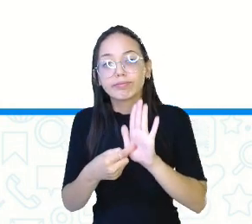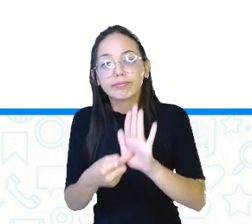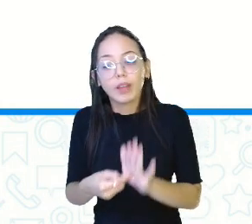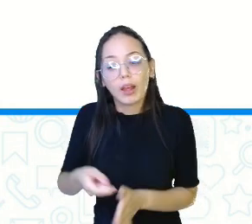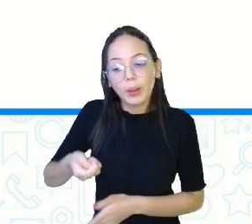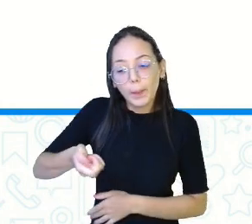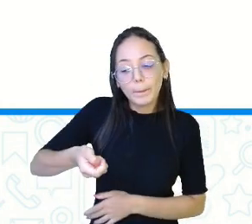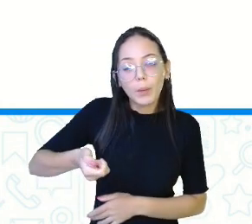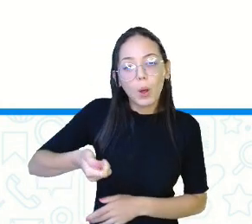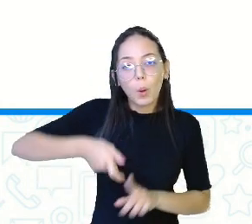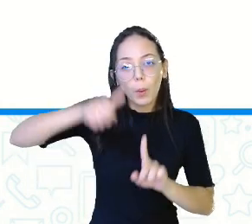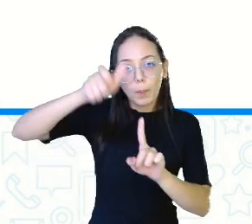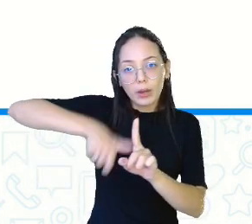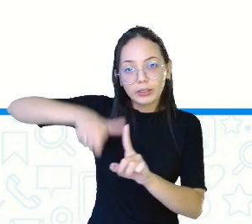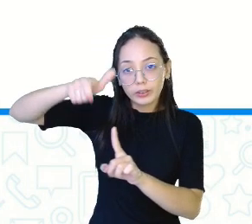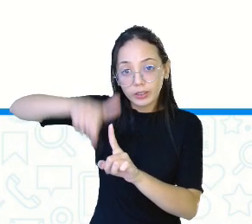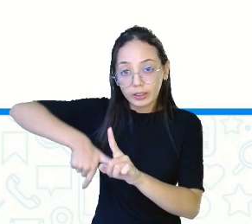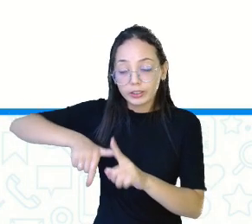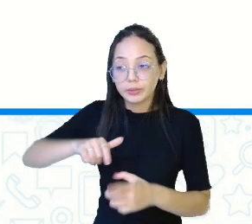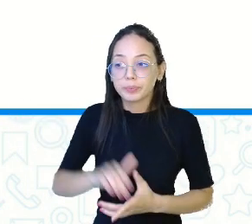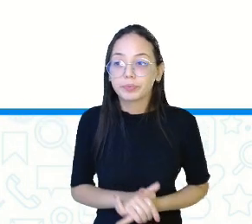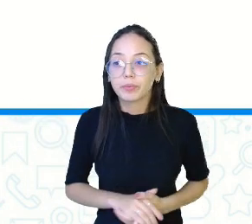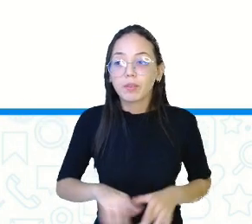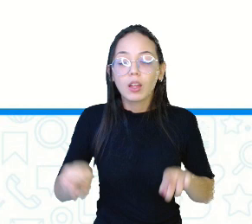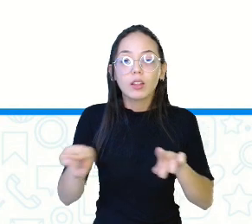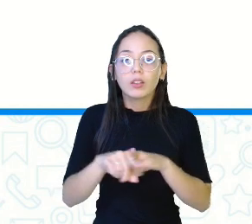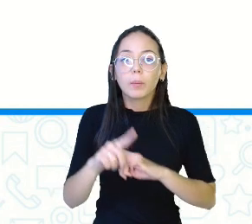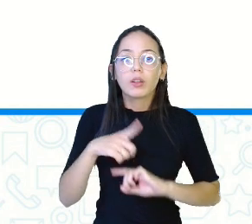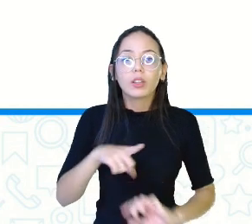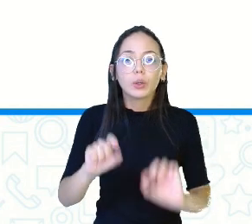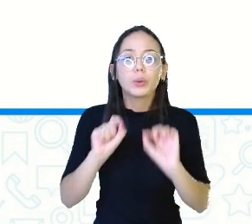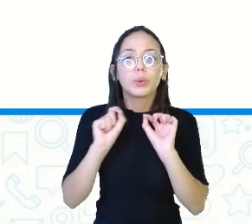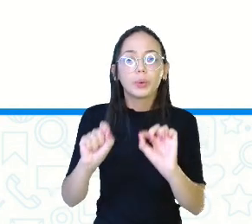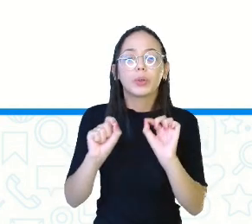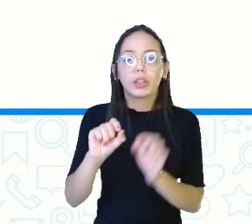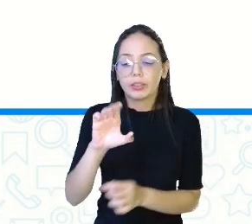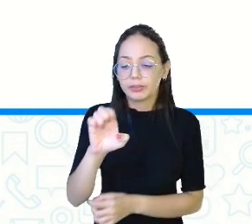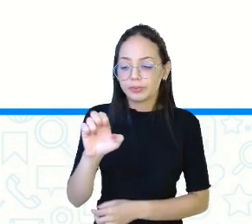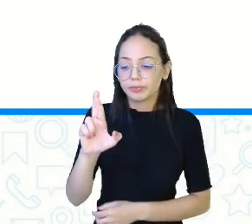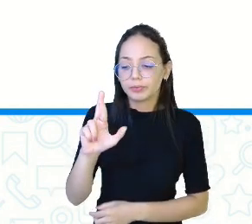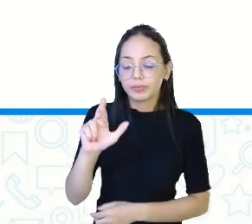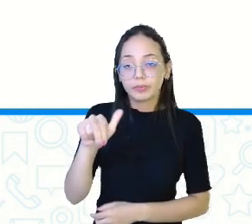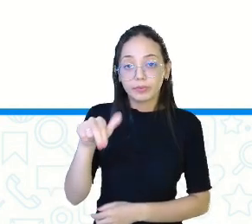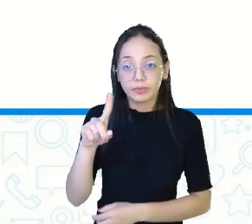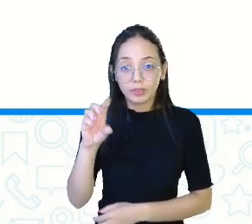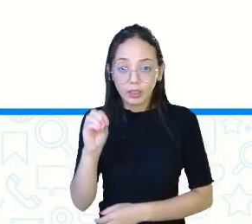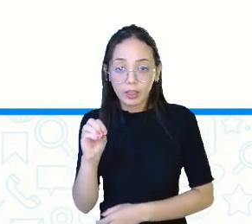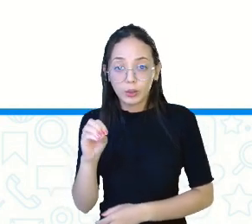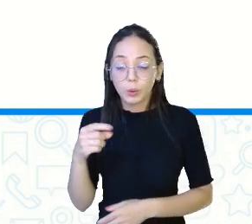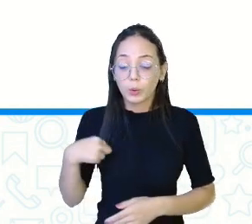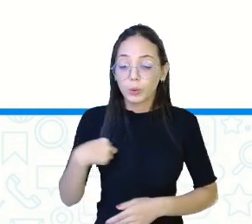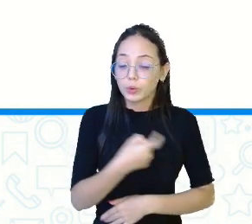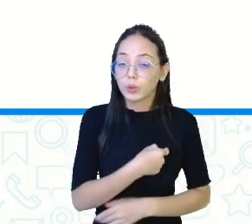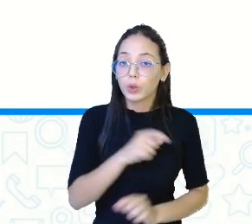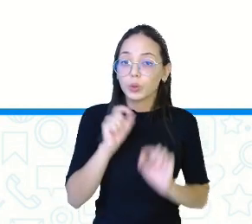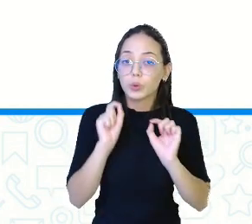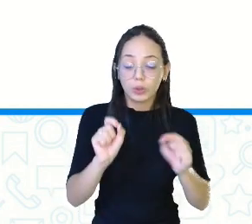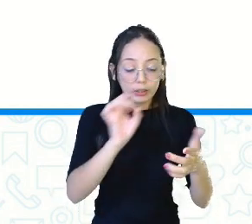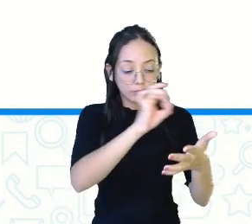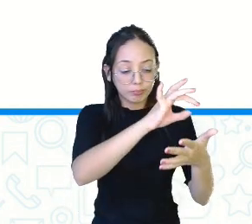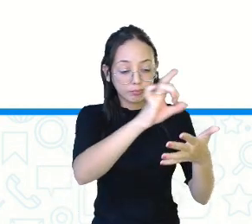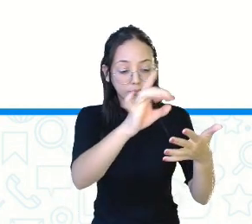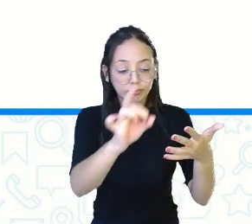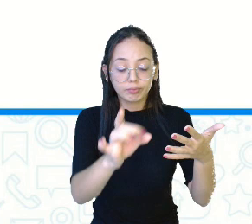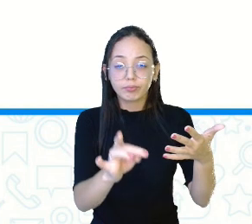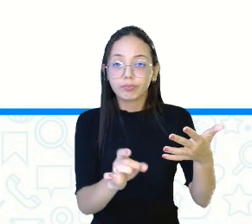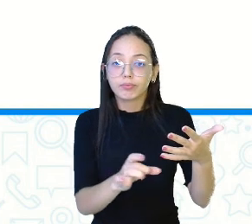poucos personagens. Também tem o enredo. Agora, nós vamos trabalhar cada um dos